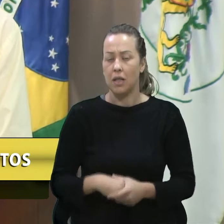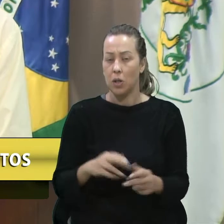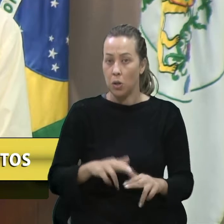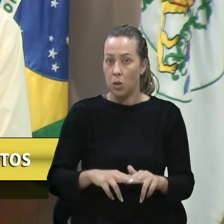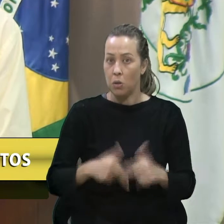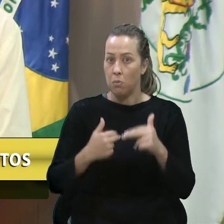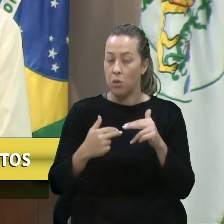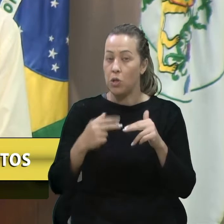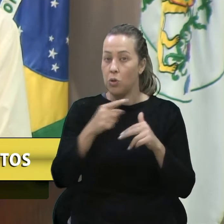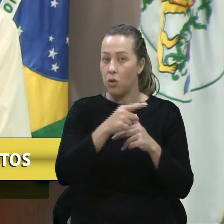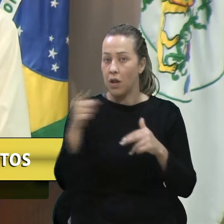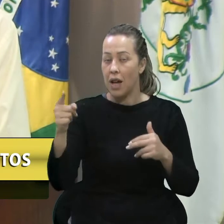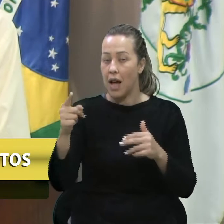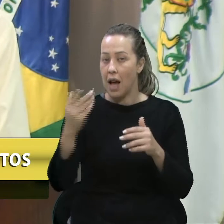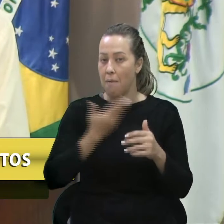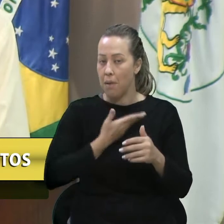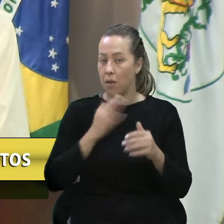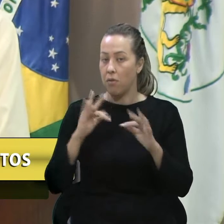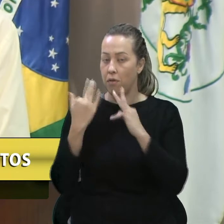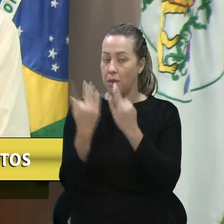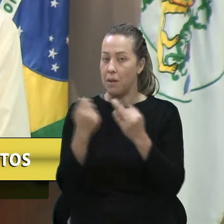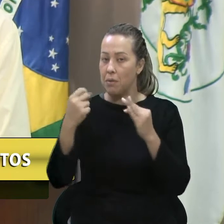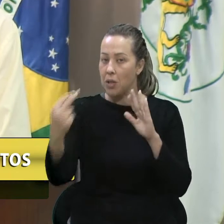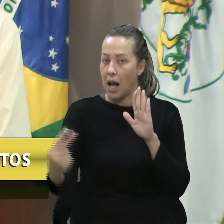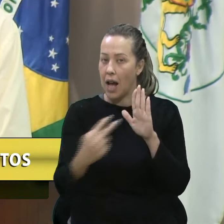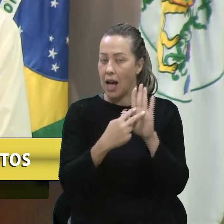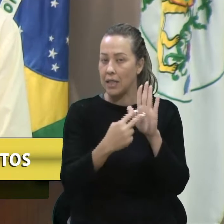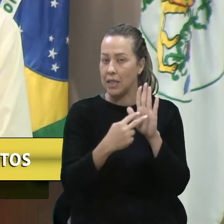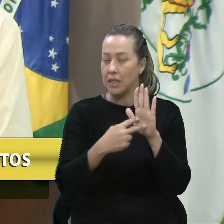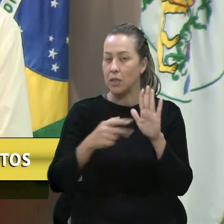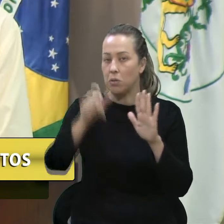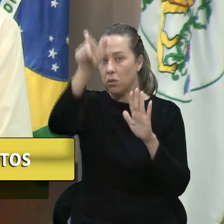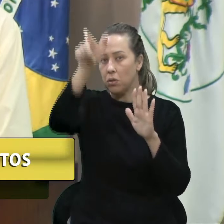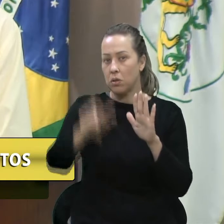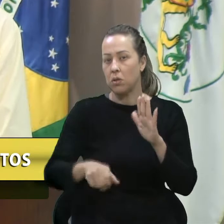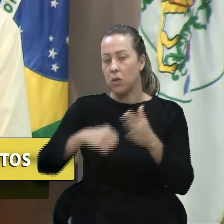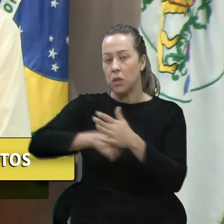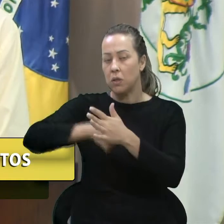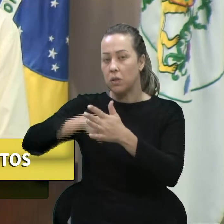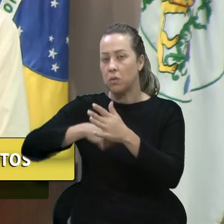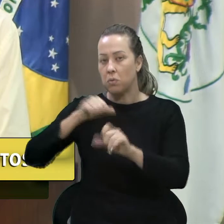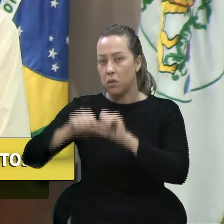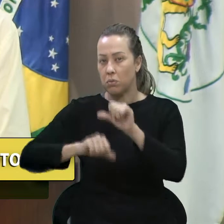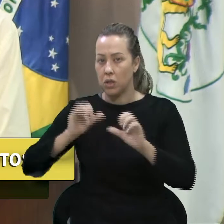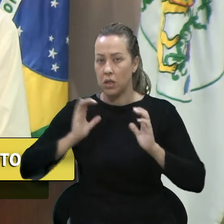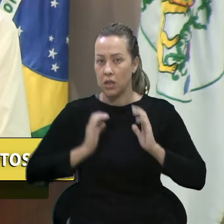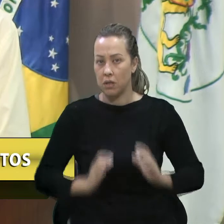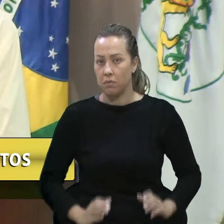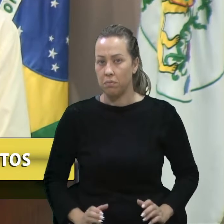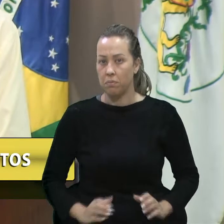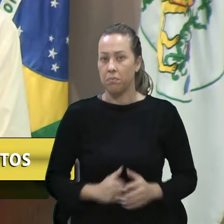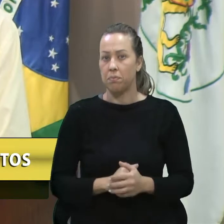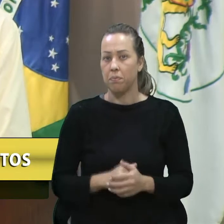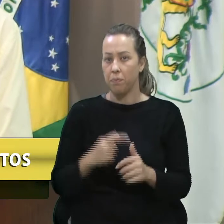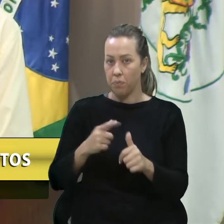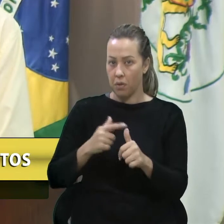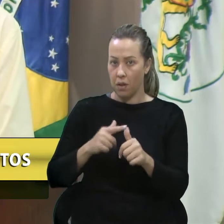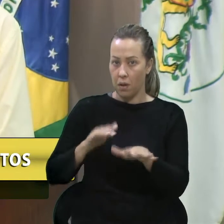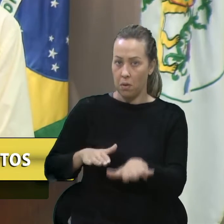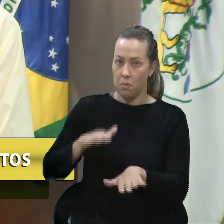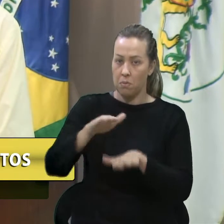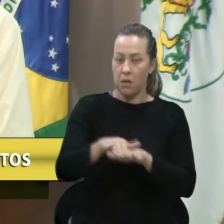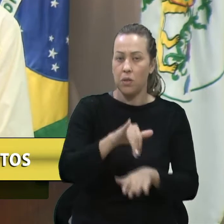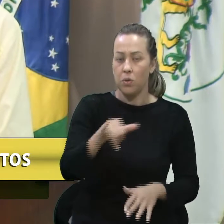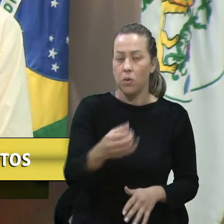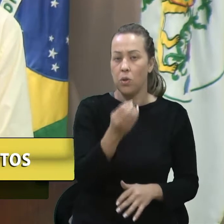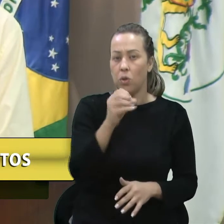alerta dos amigos, dos familiares, ou alguém que está notando uma mudança no seu comportamento. O primeiro passo, como o José